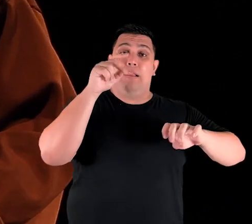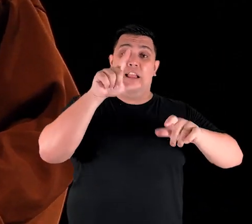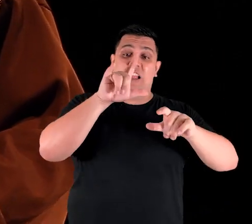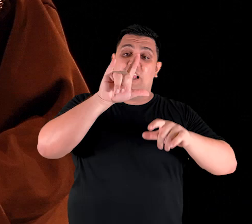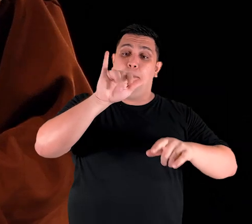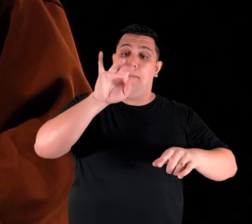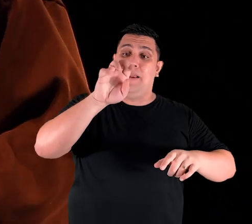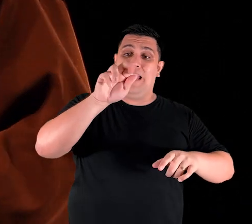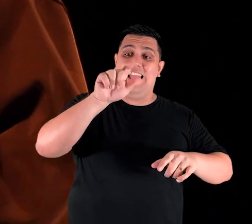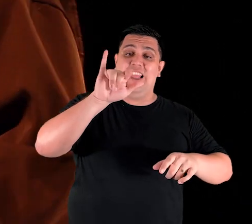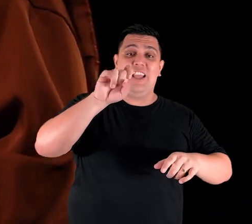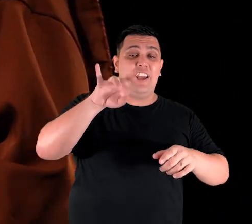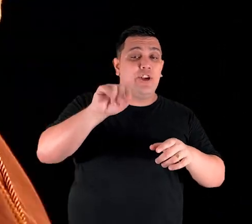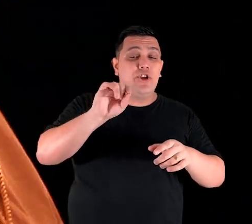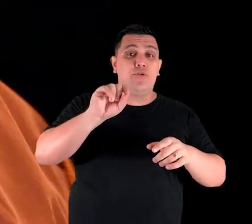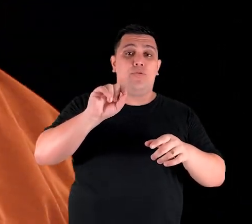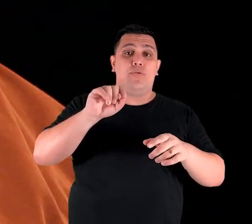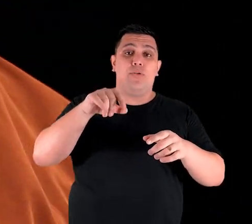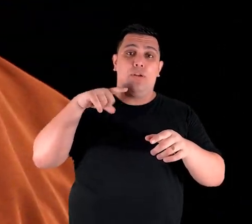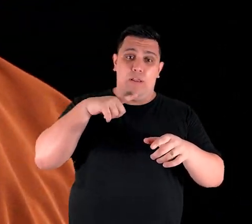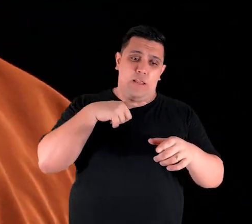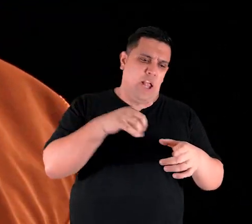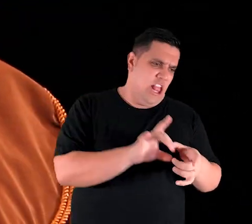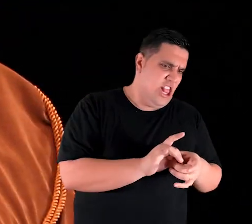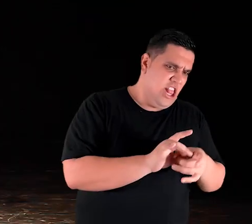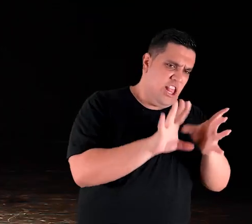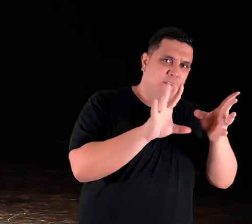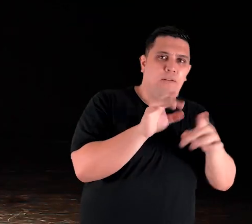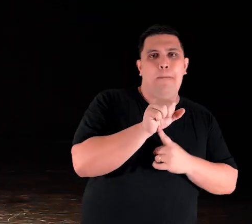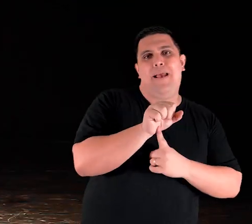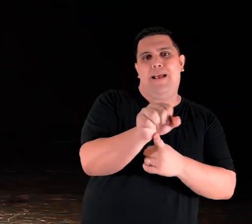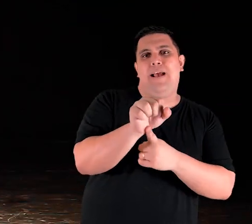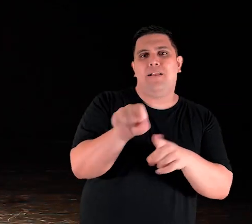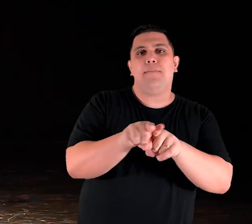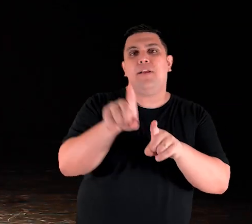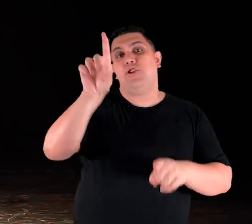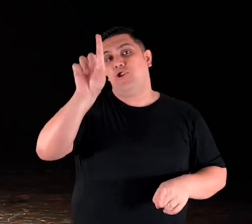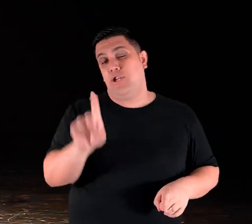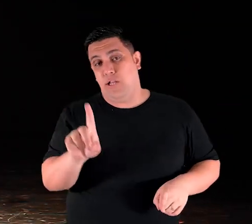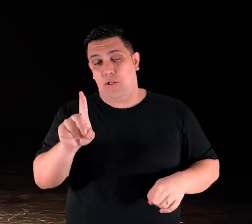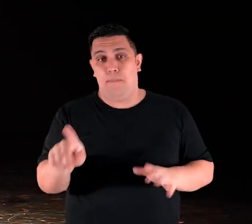excessivamente o livre mercado e o direito à propriedade. Mas também